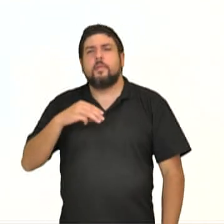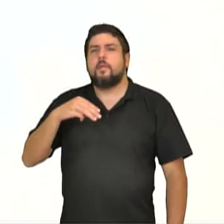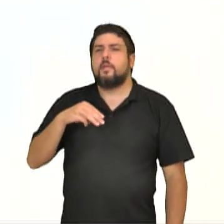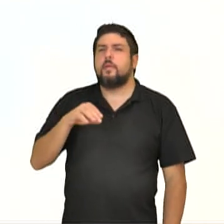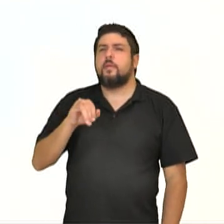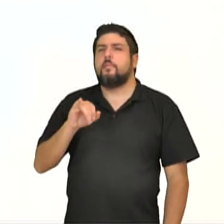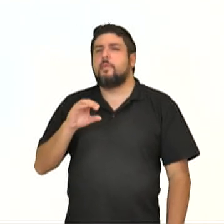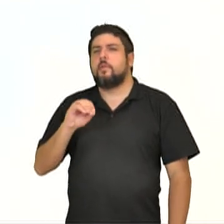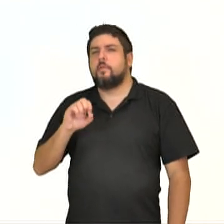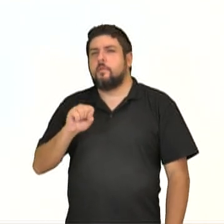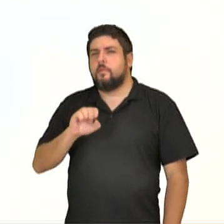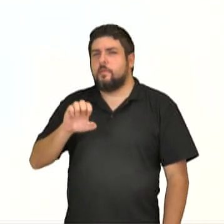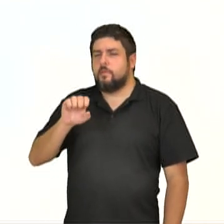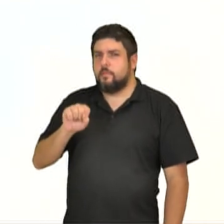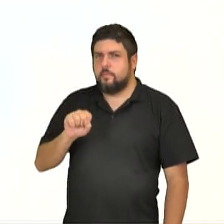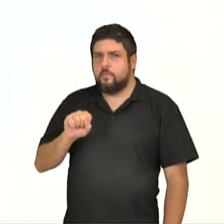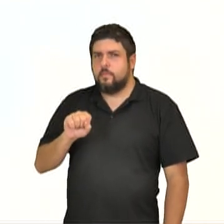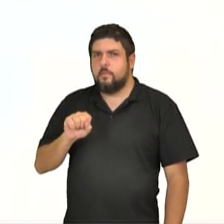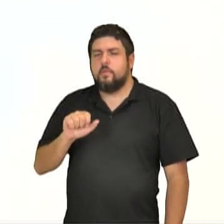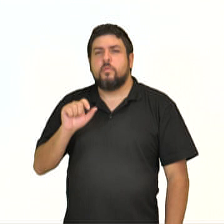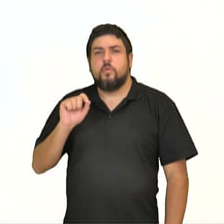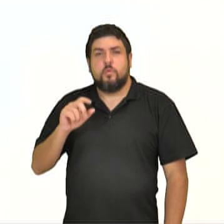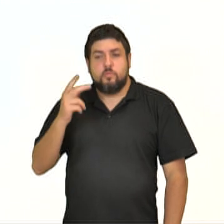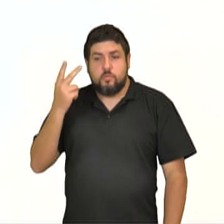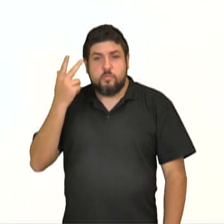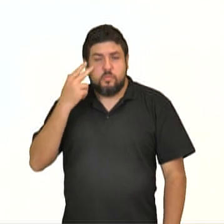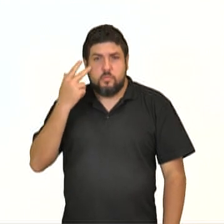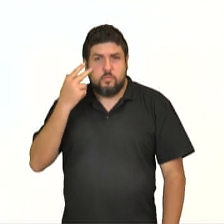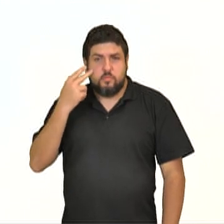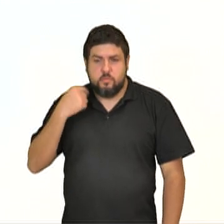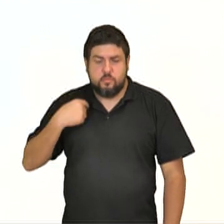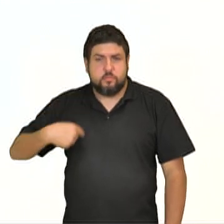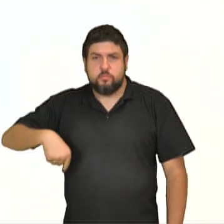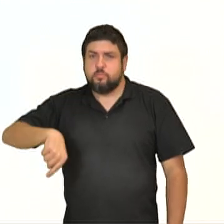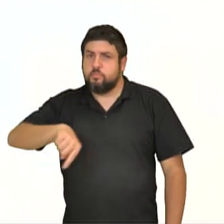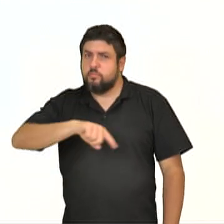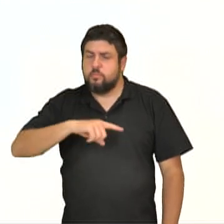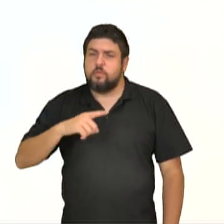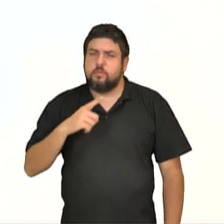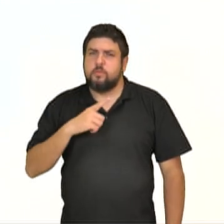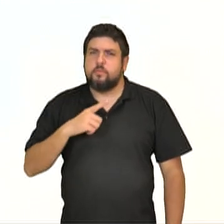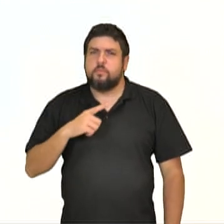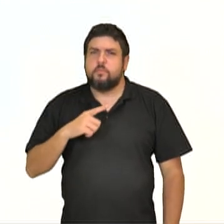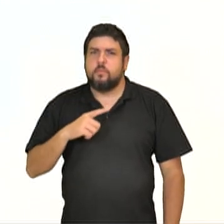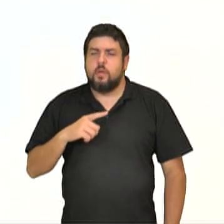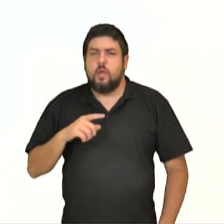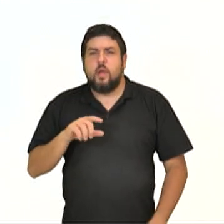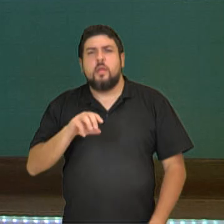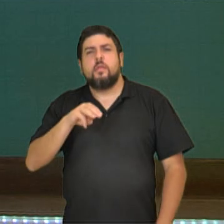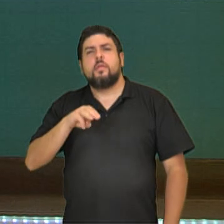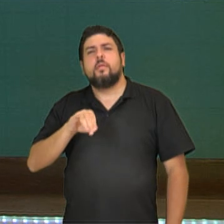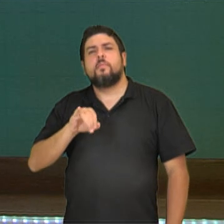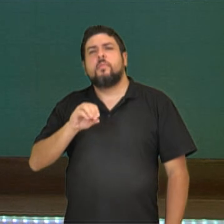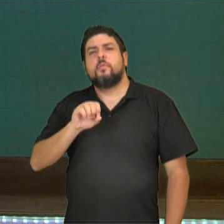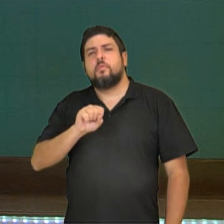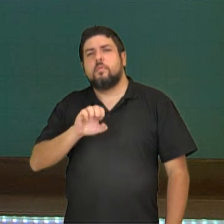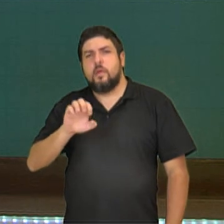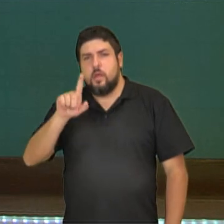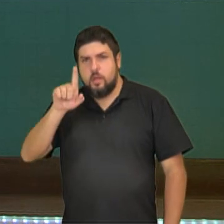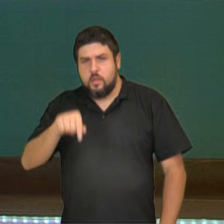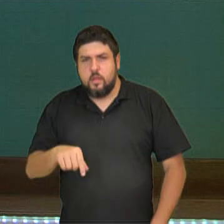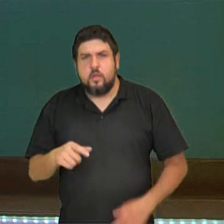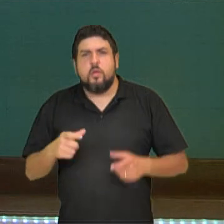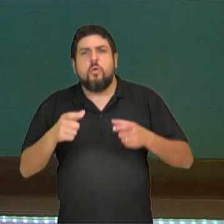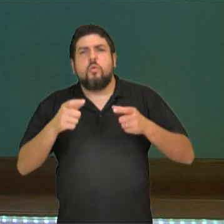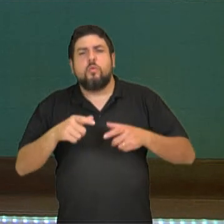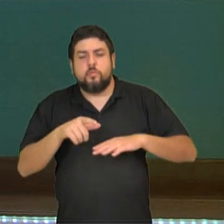são muito comuns nos seres humanos. E essas micoses são infecções, né, acontecem na